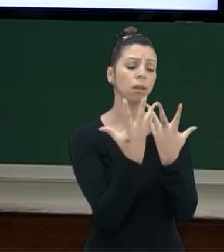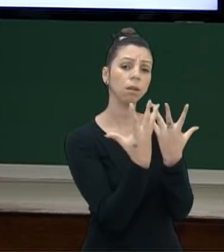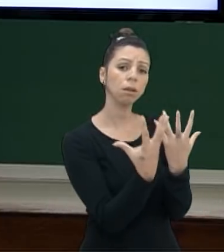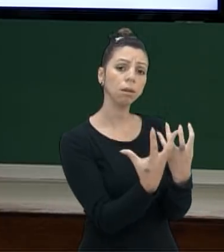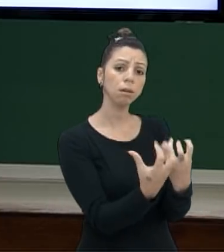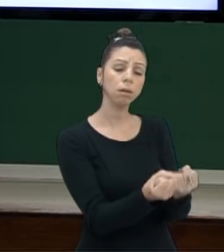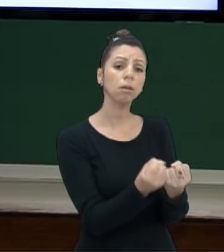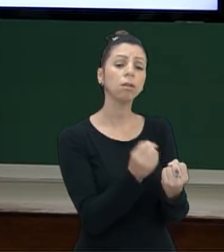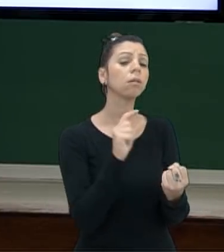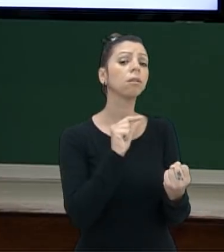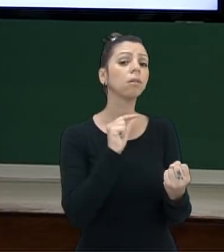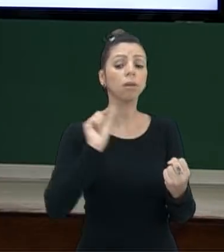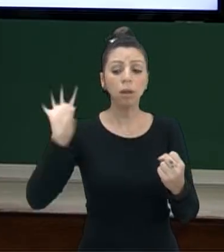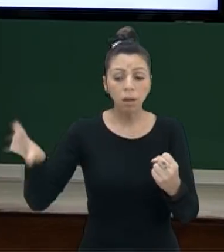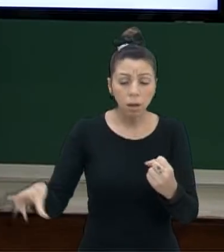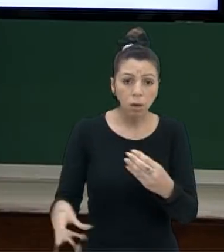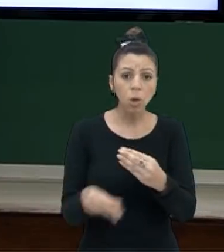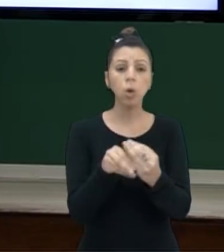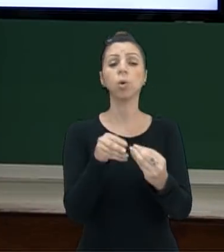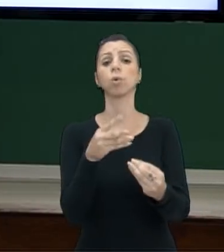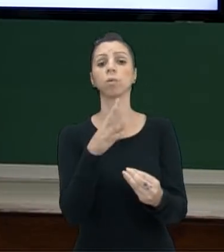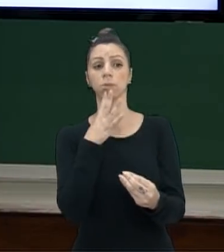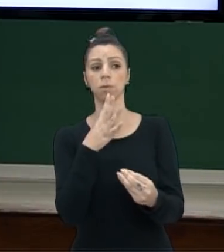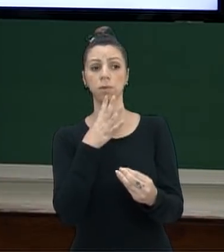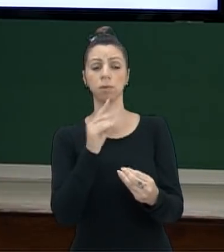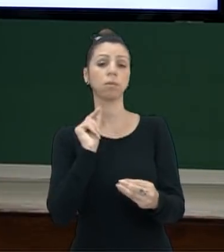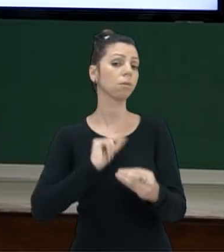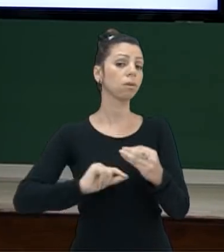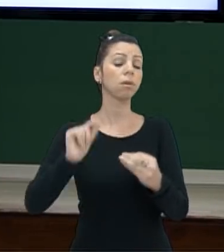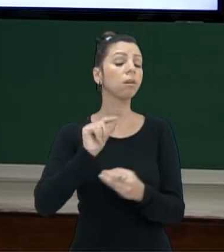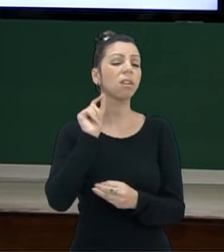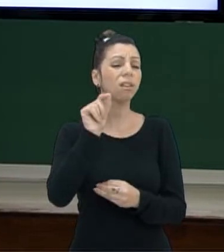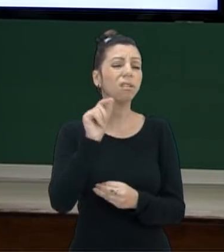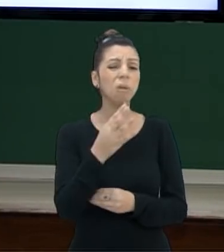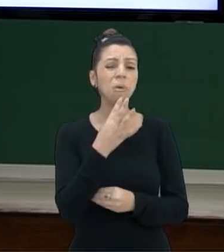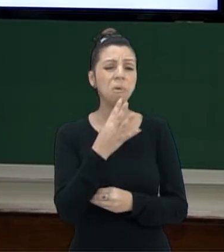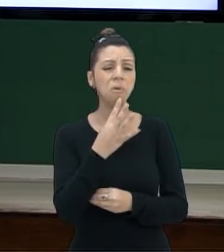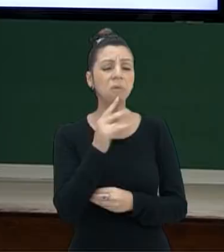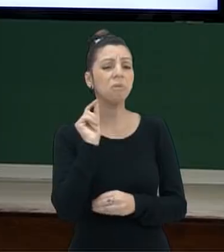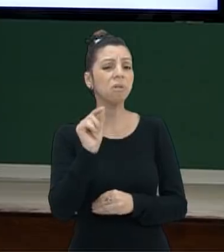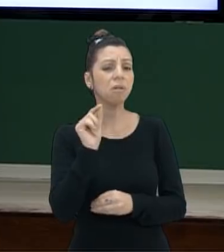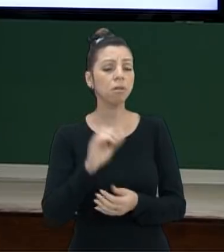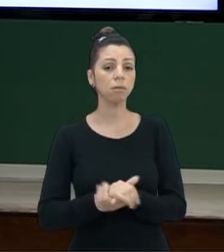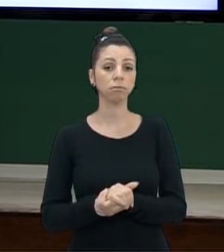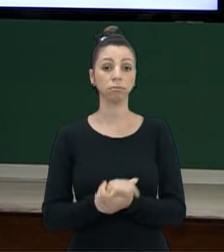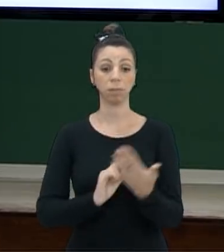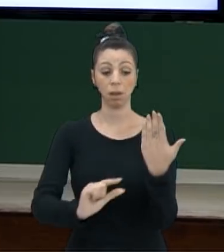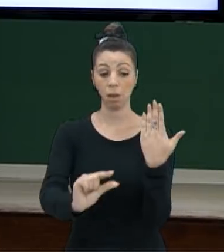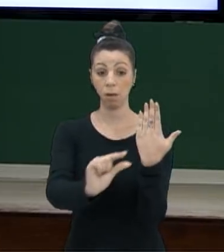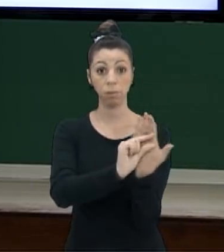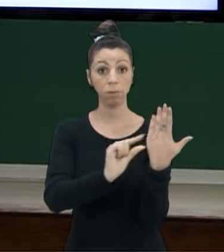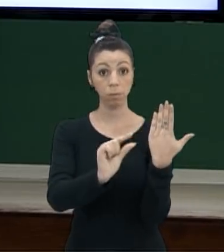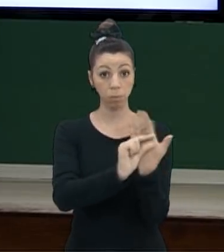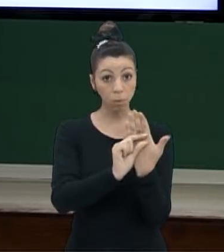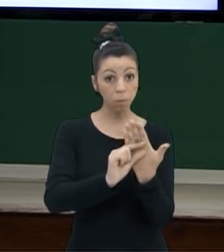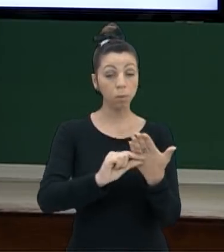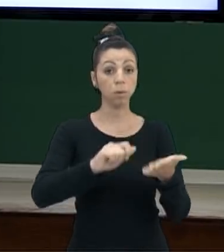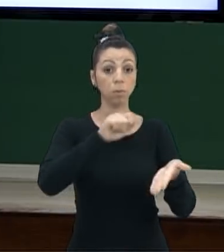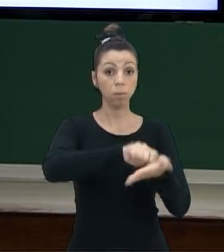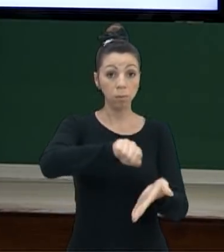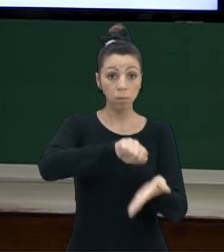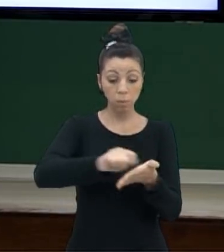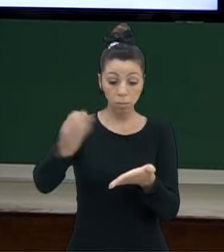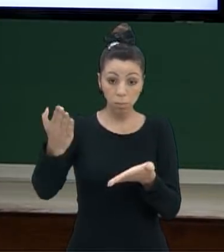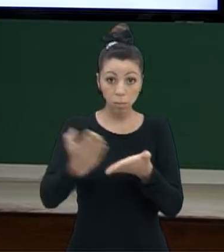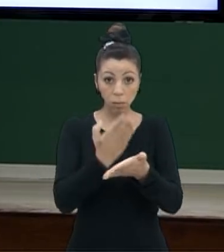o complemento da ação de conhecer? Quem que eu estou conhecendo? A autora do Diário de Carol. Então, veja,